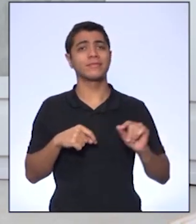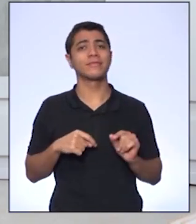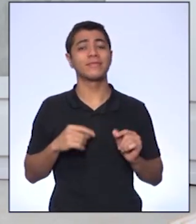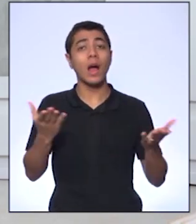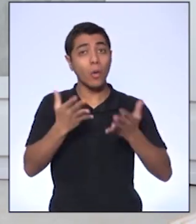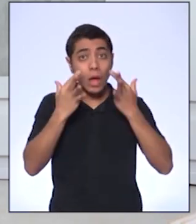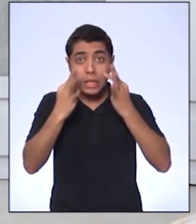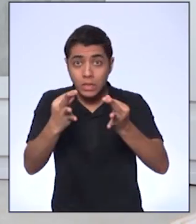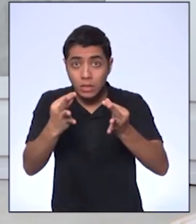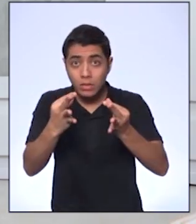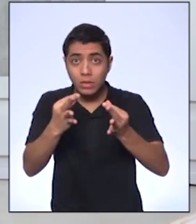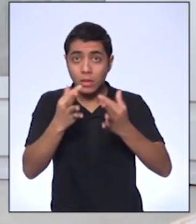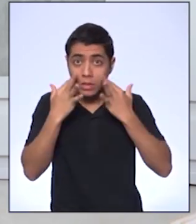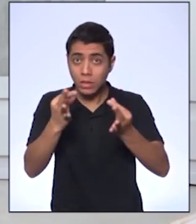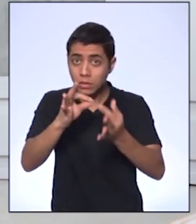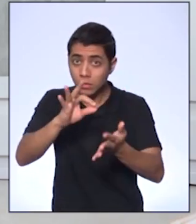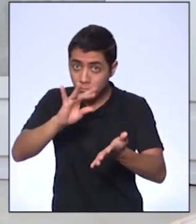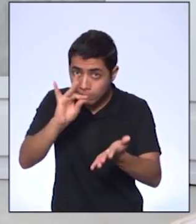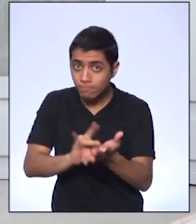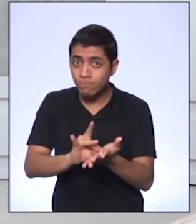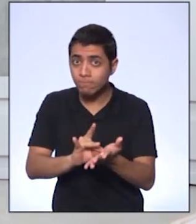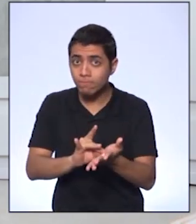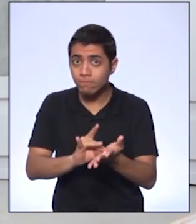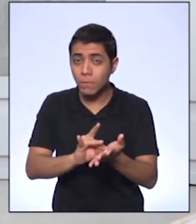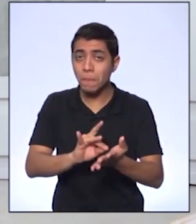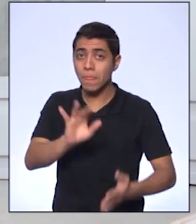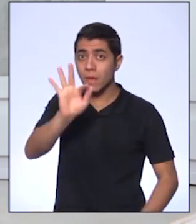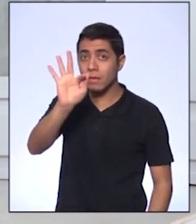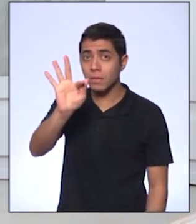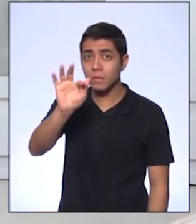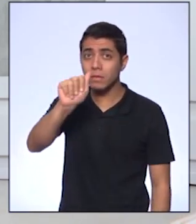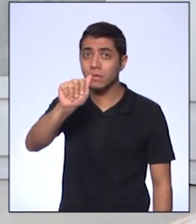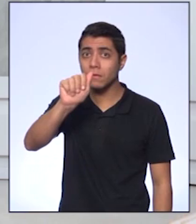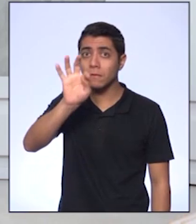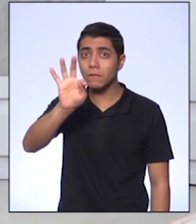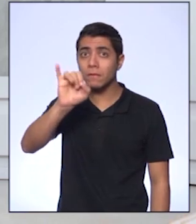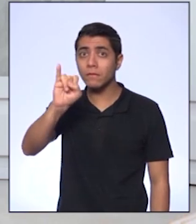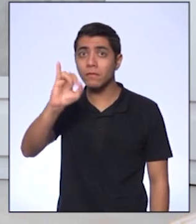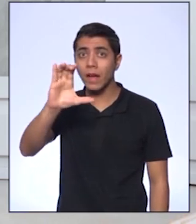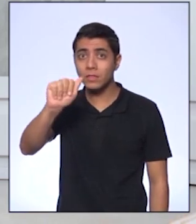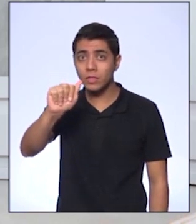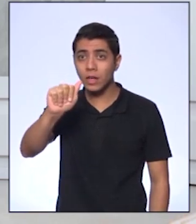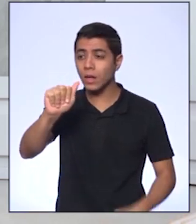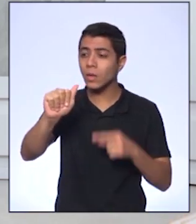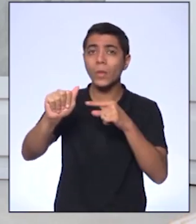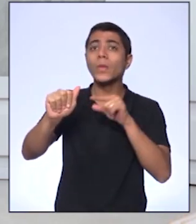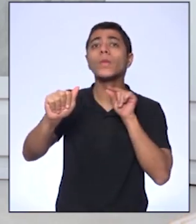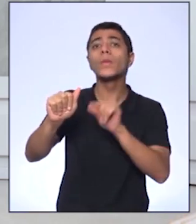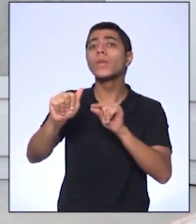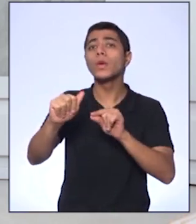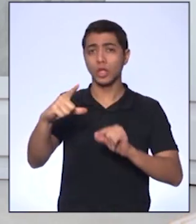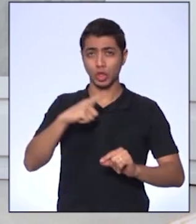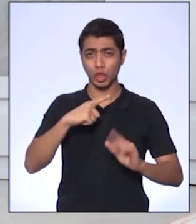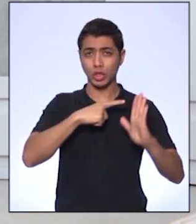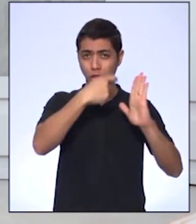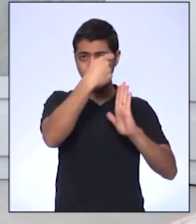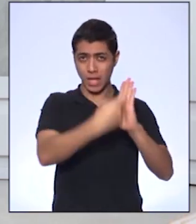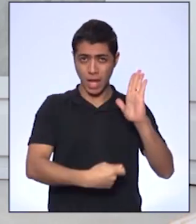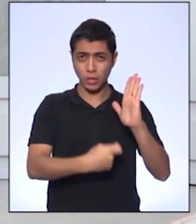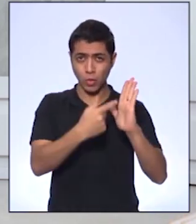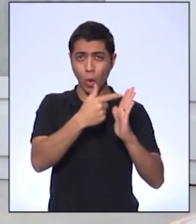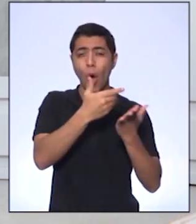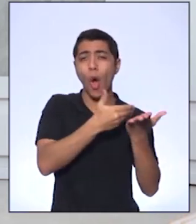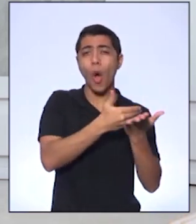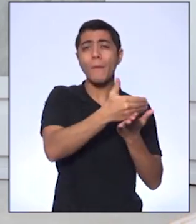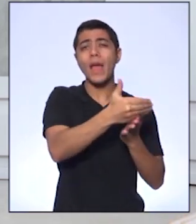verdade. Função fática, pessoal, não tem texto que sustente ela do começo ao fim.